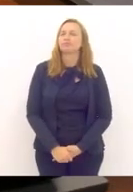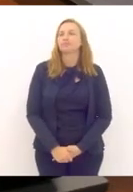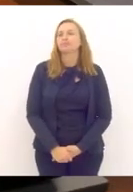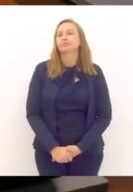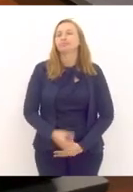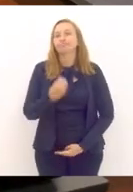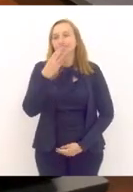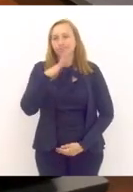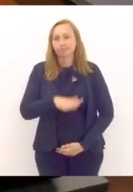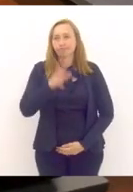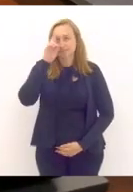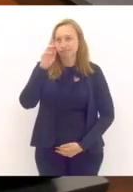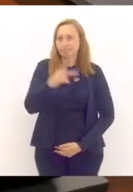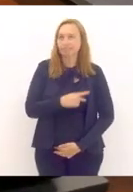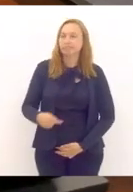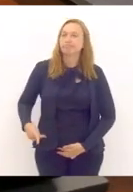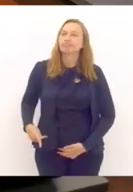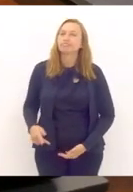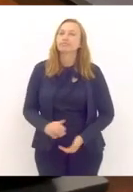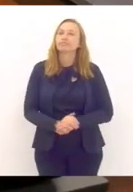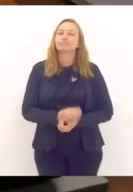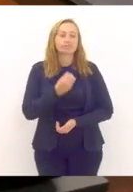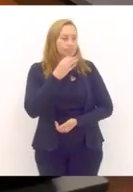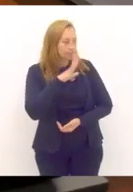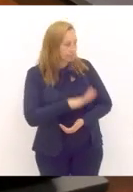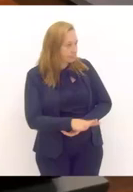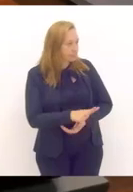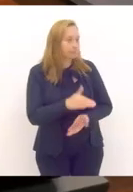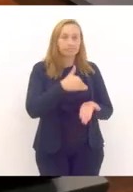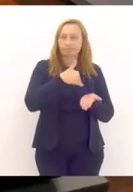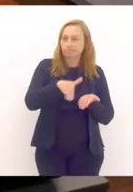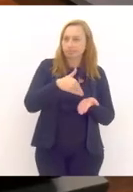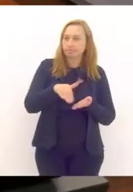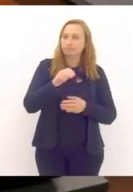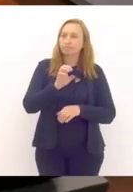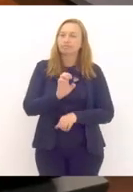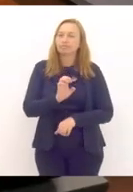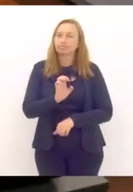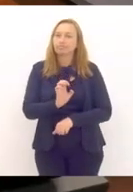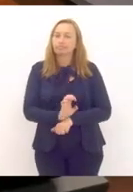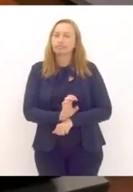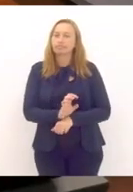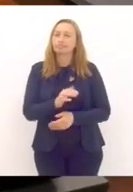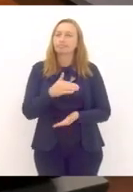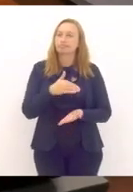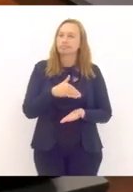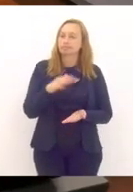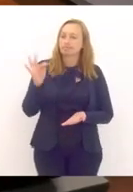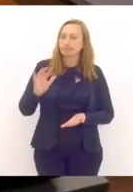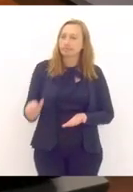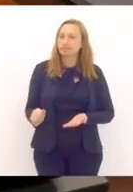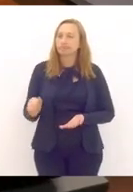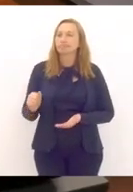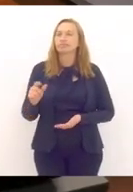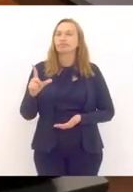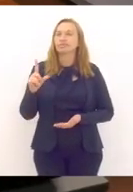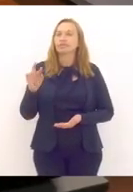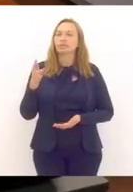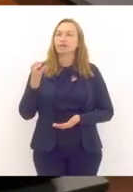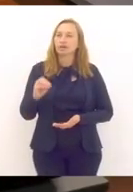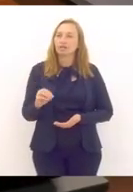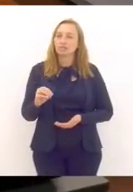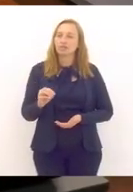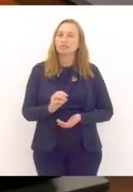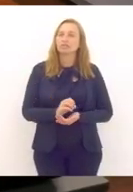Boa tarde, senhor presidente. Boa tarde, senhor secretário de Estado de Fazenda, querido Leonardo Lobo. Boa tarde,